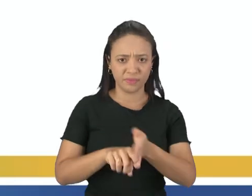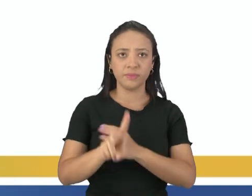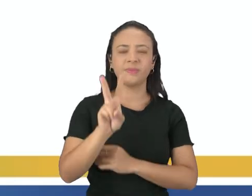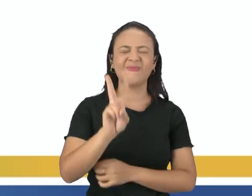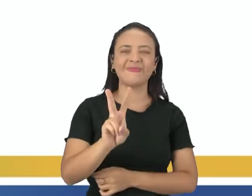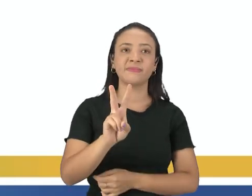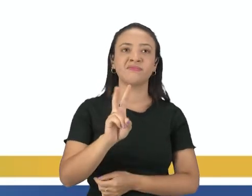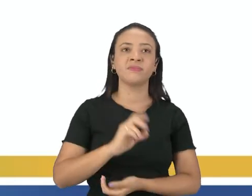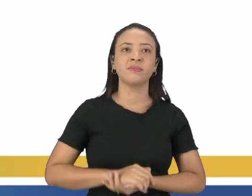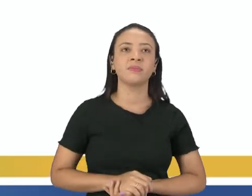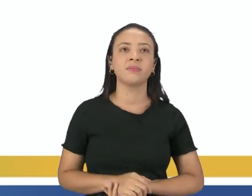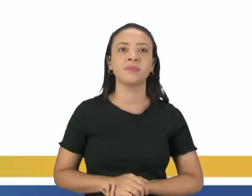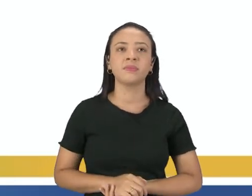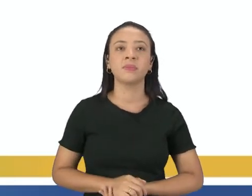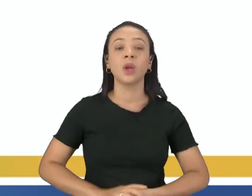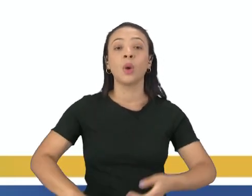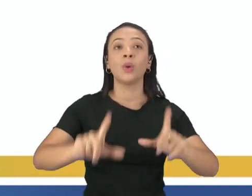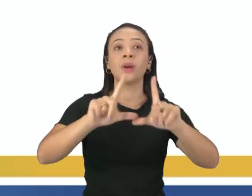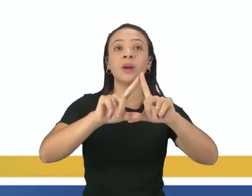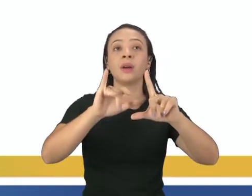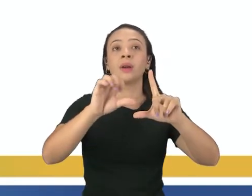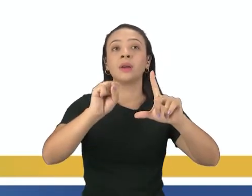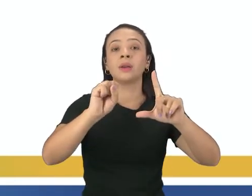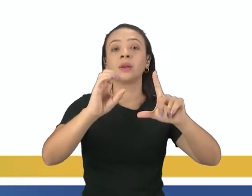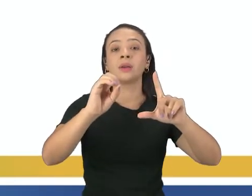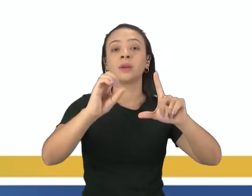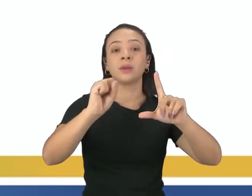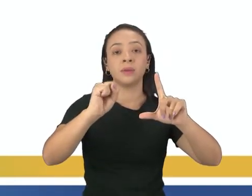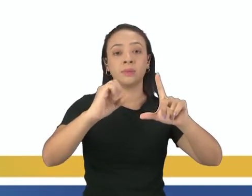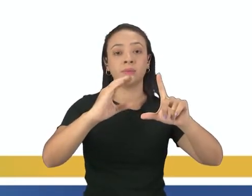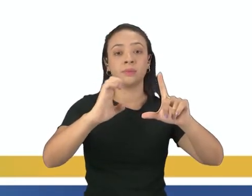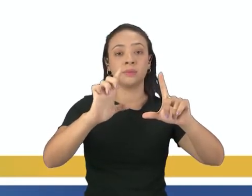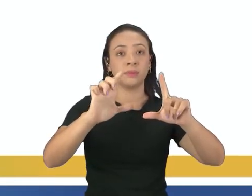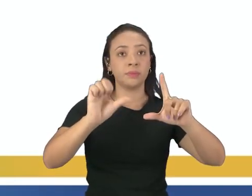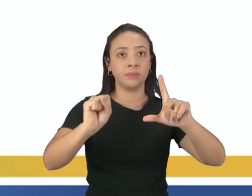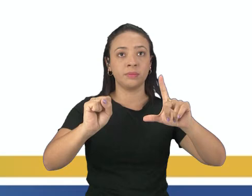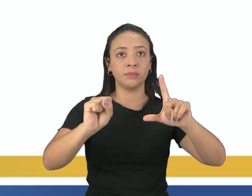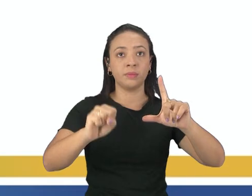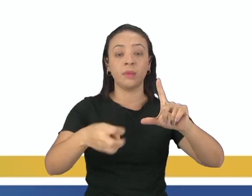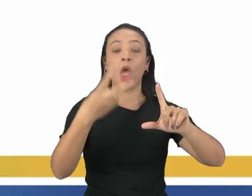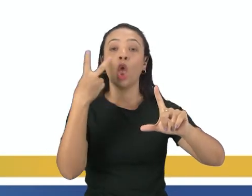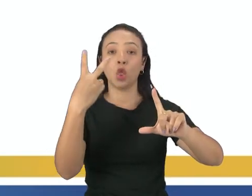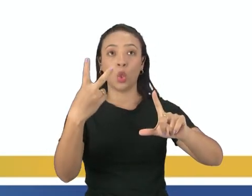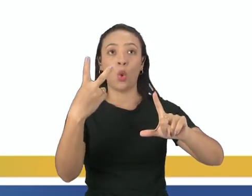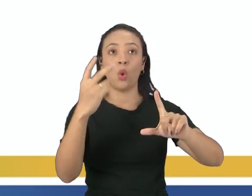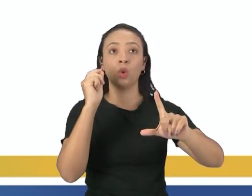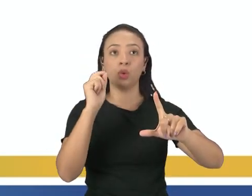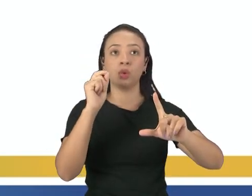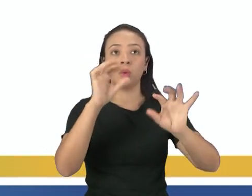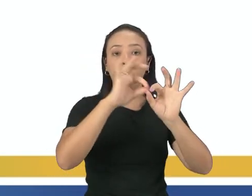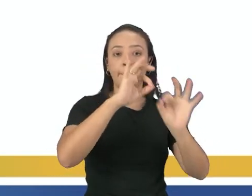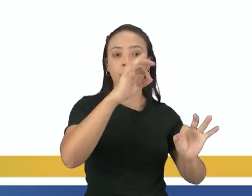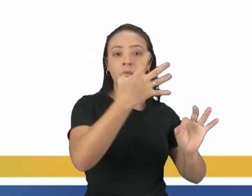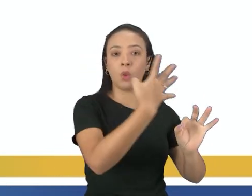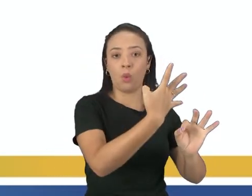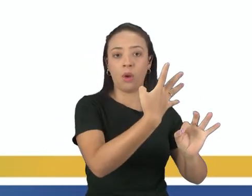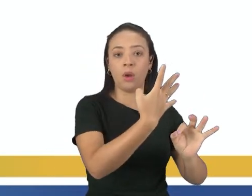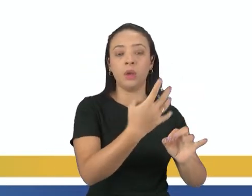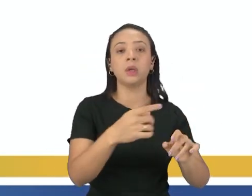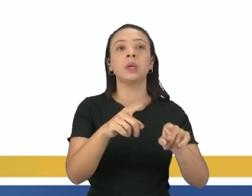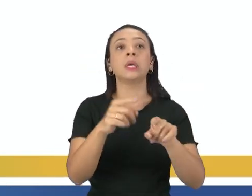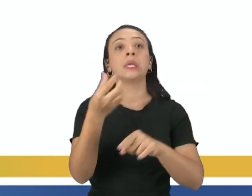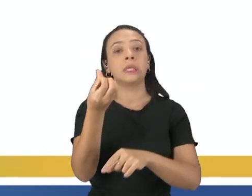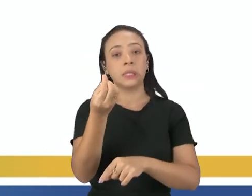Questão número 2 aí do nosso praticando. Um triângulo é isósceles. 2 dos seus lados medem 4 e